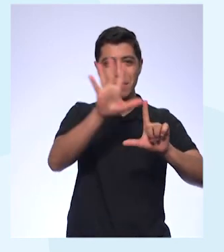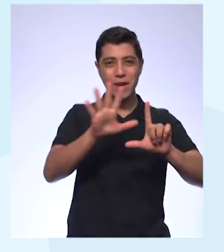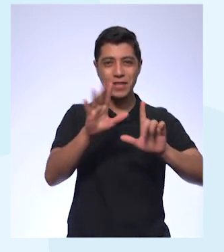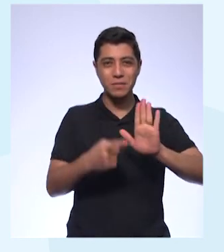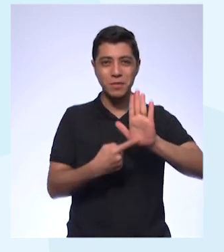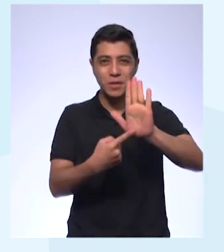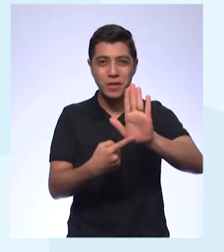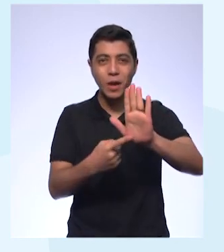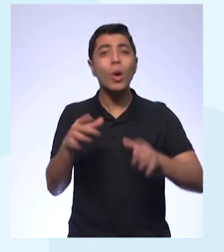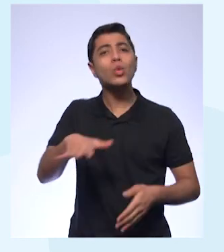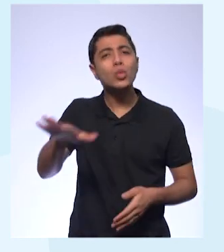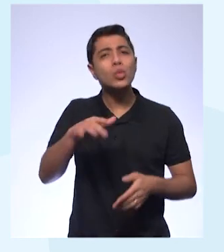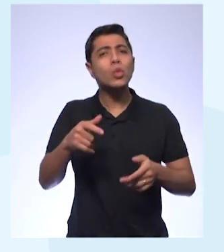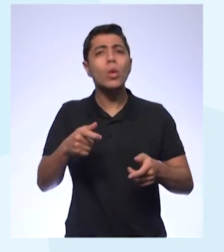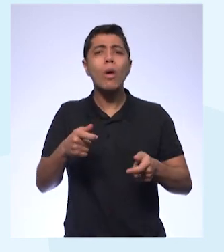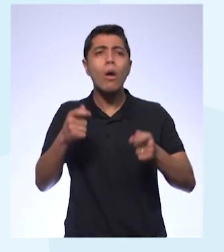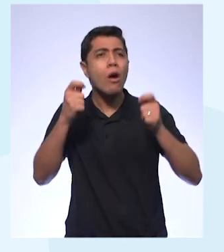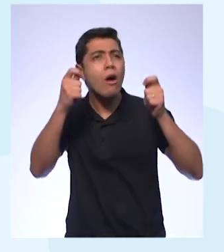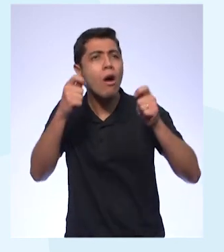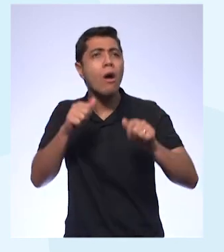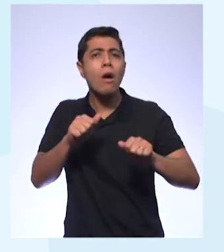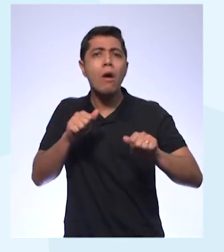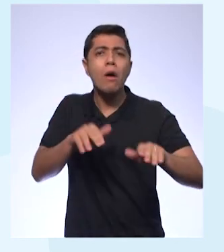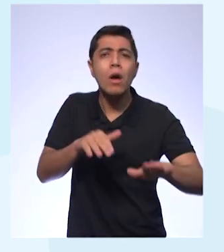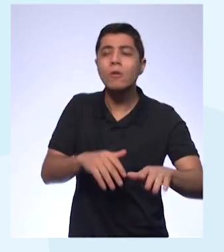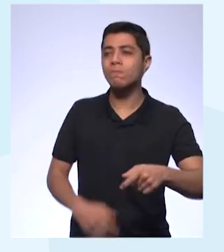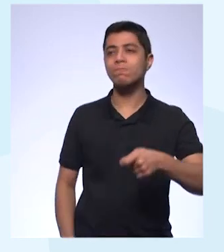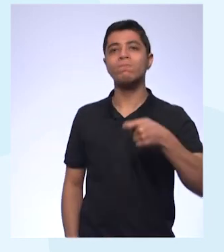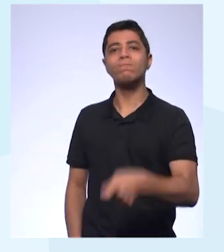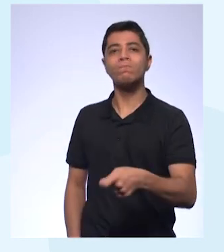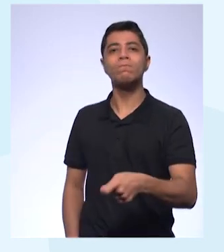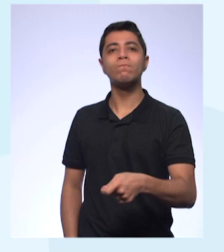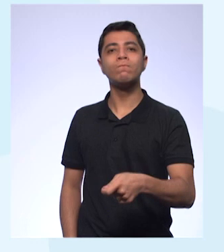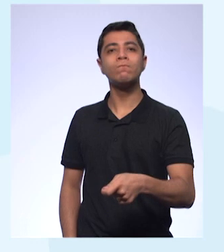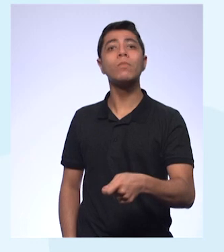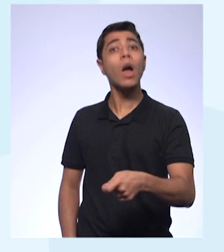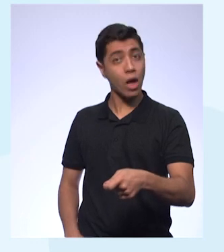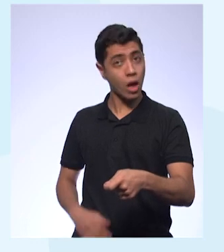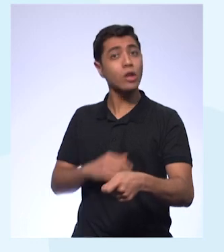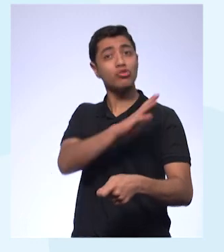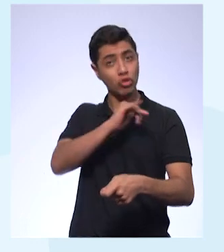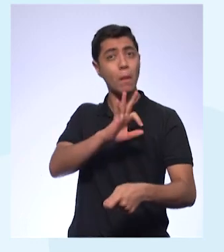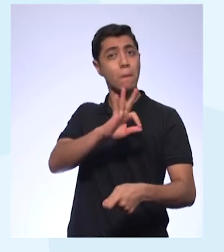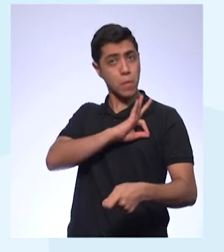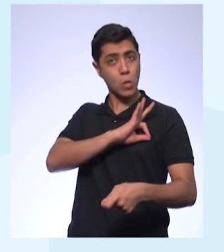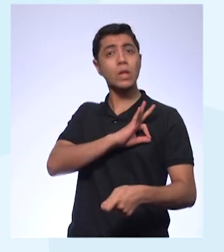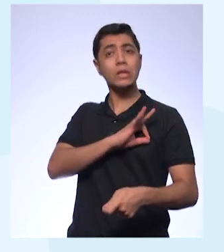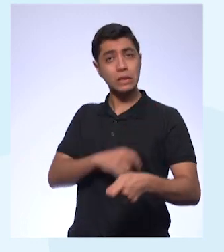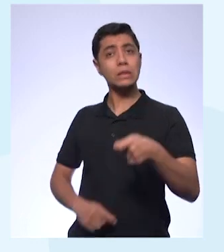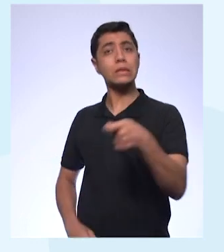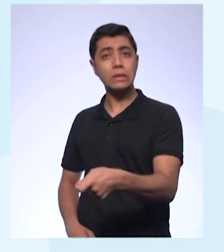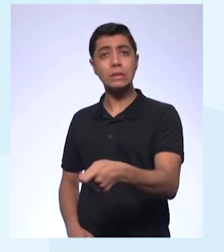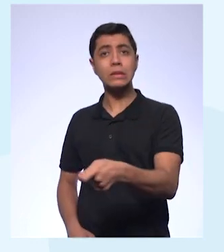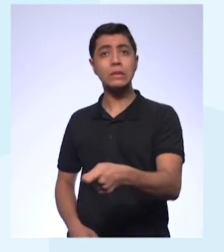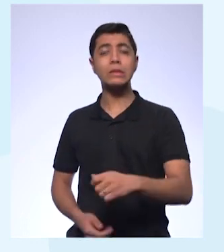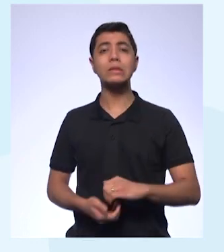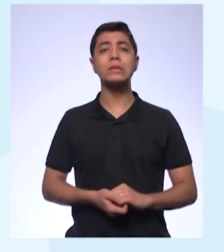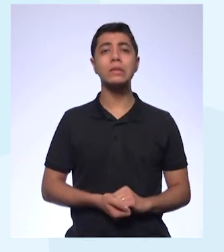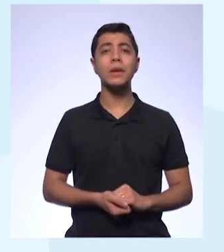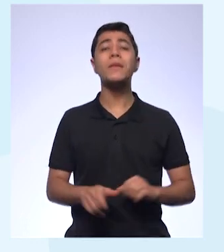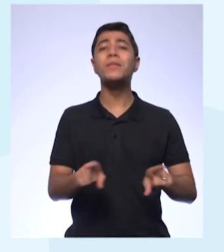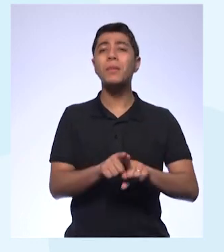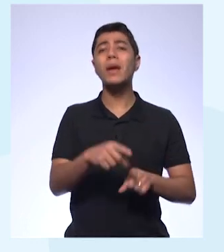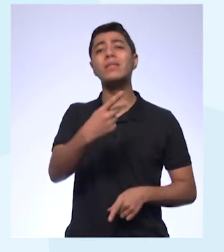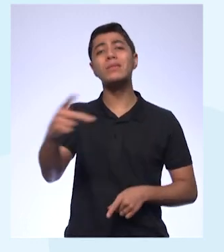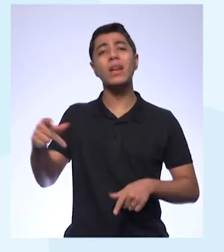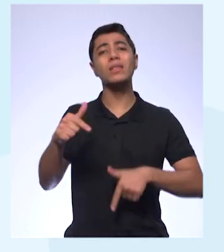manifestações, a tratativa era chamar a polícia. Ambiente de trabalho insalubre e moradias